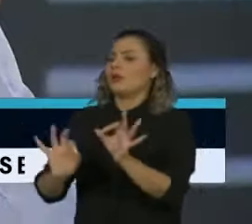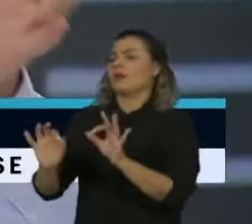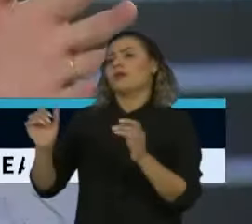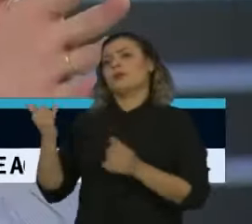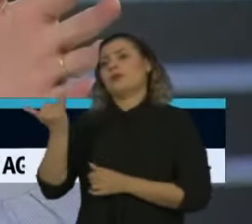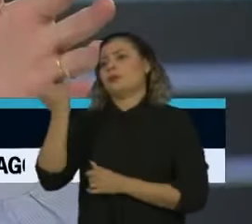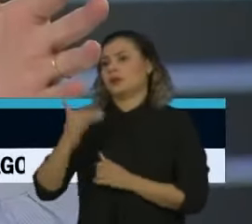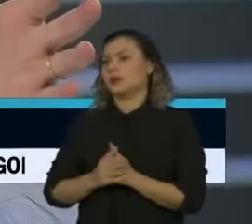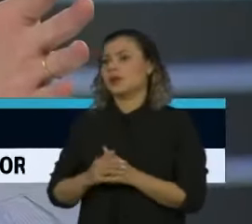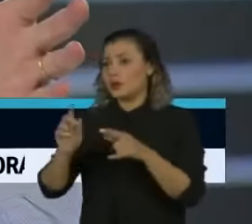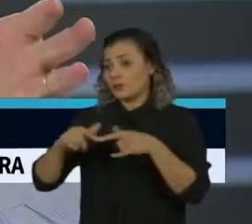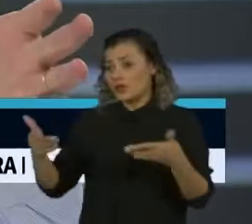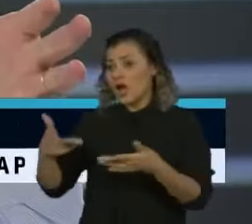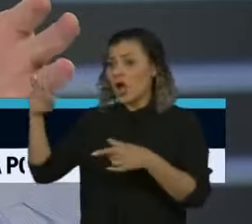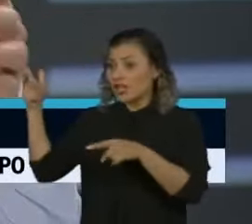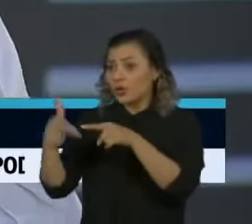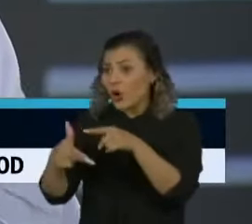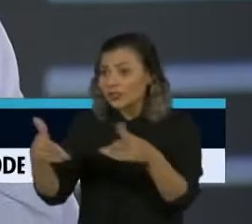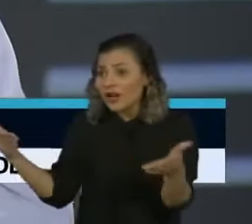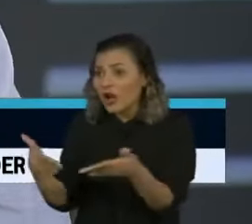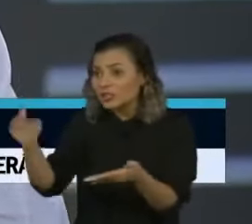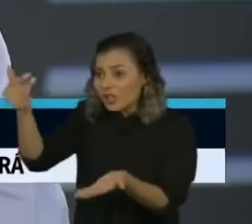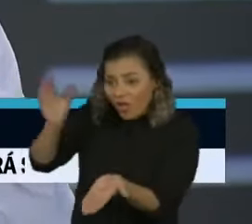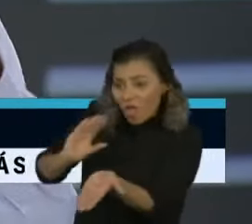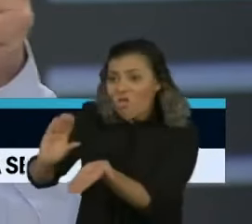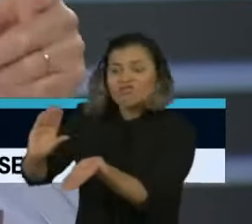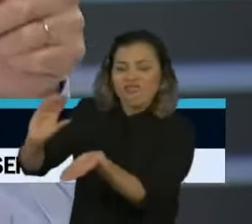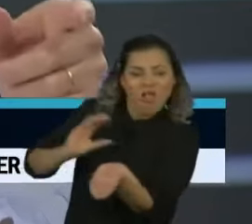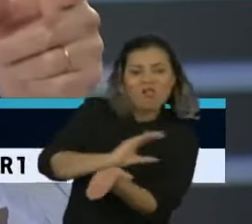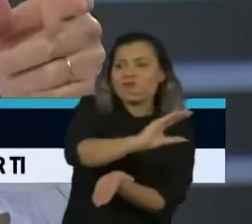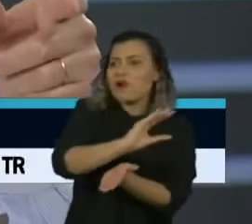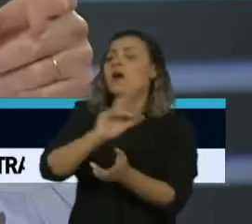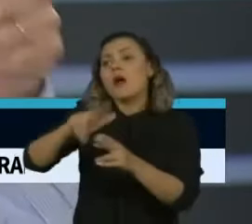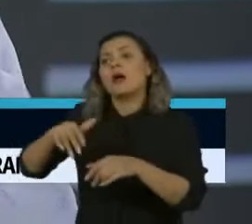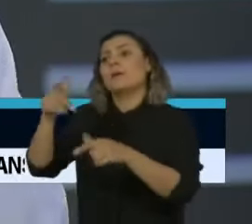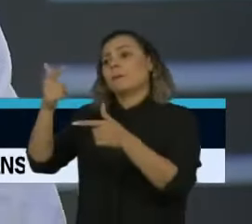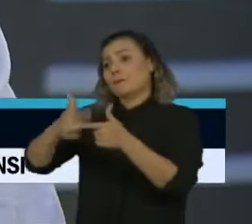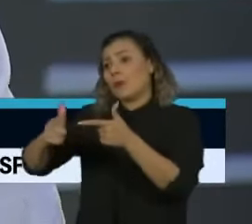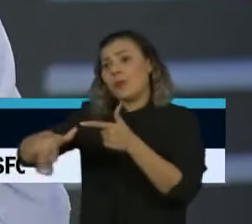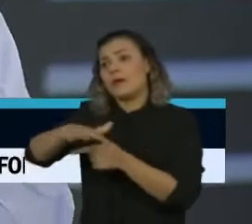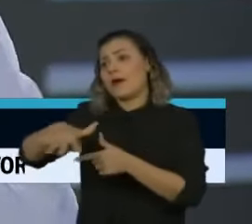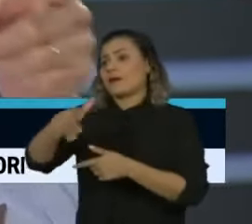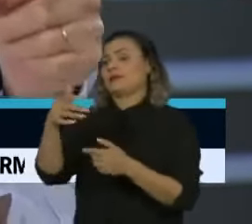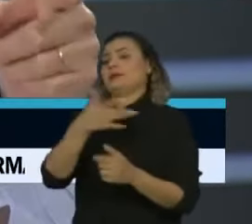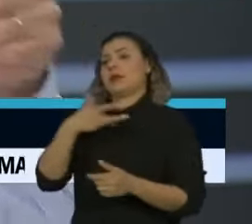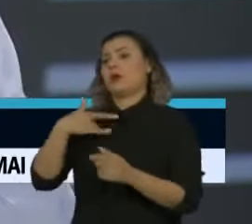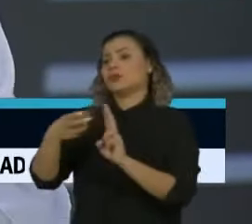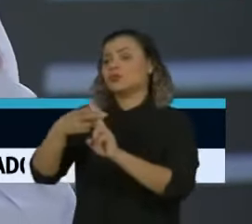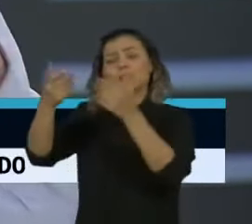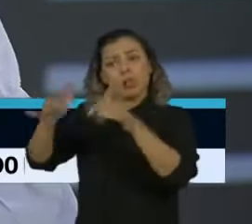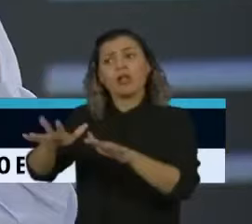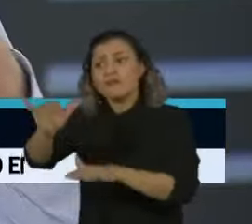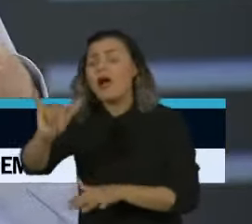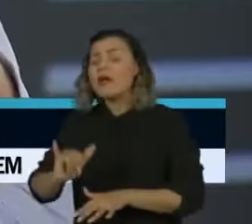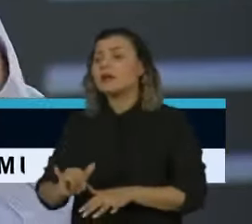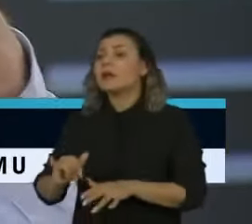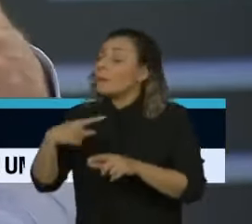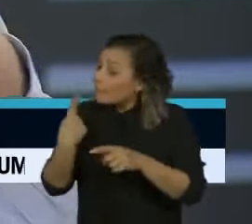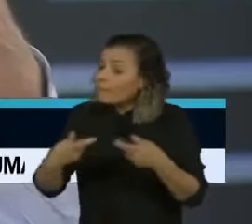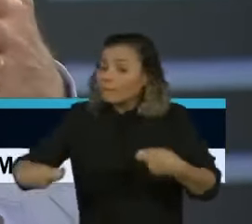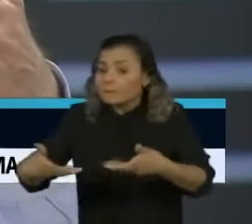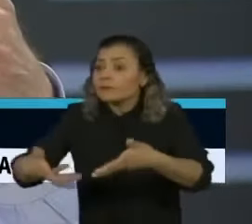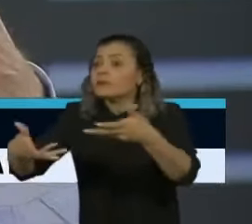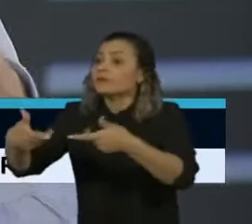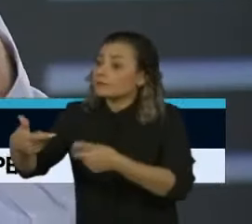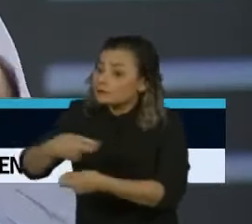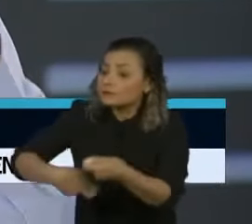Então, retirar esse recurso agora vai piorar a atenção à saúde nos municípios e vai piorar a nossa capacidade de fazer o SUS